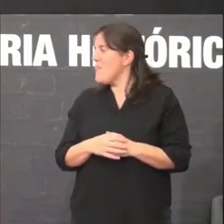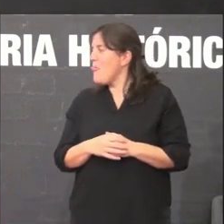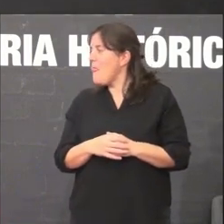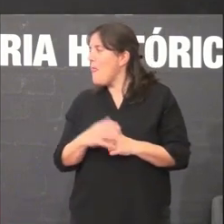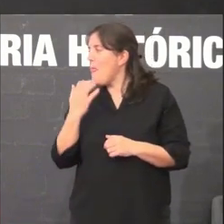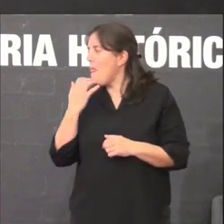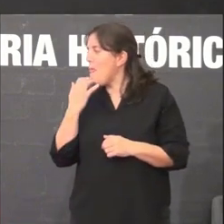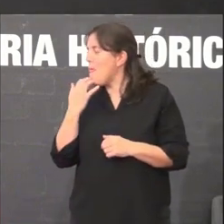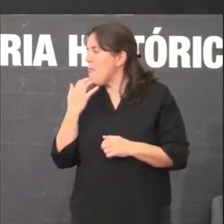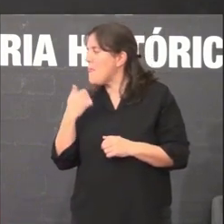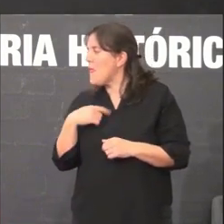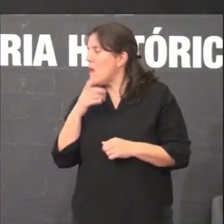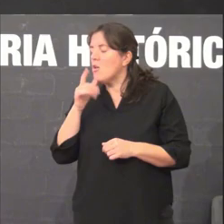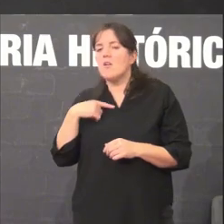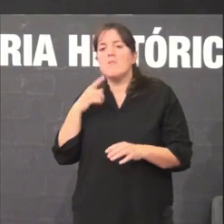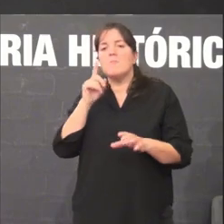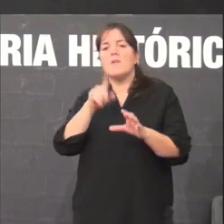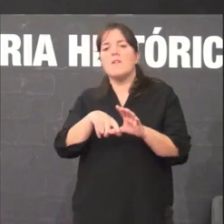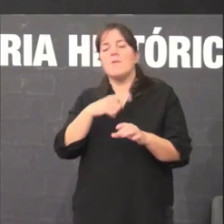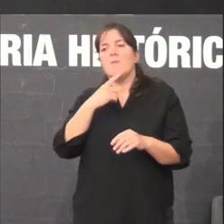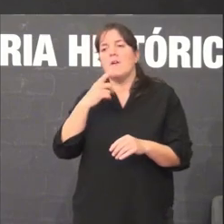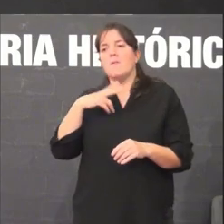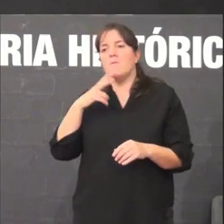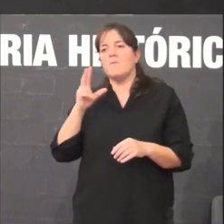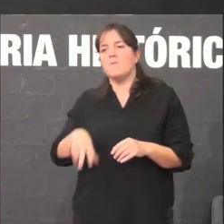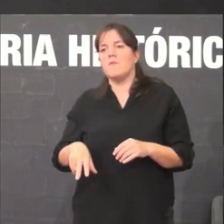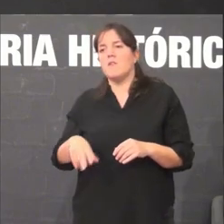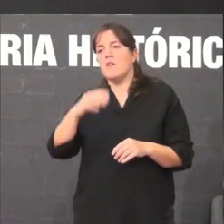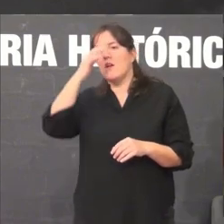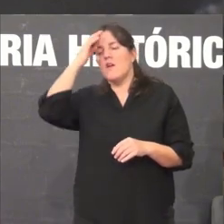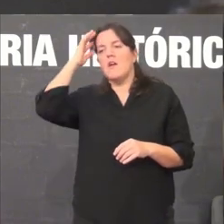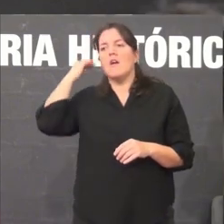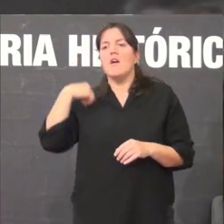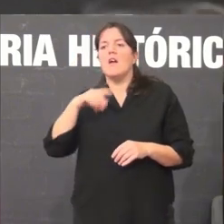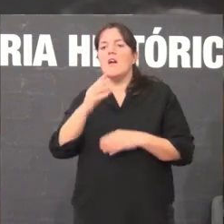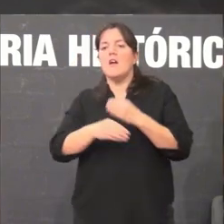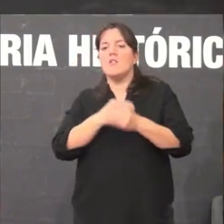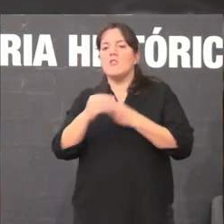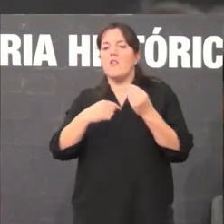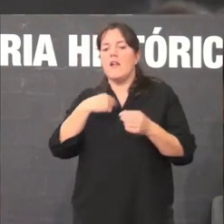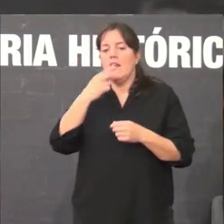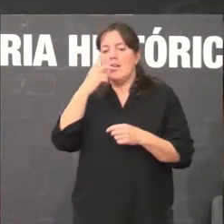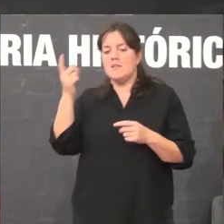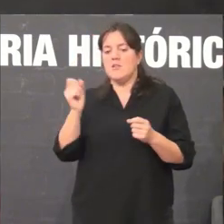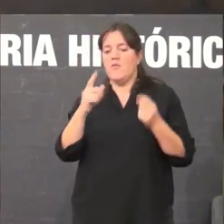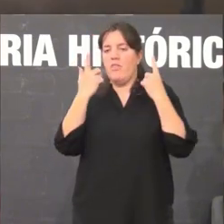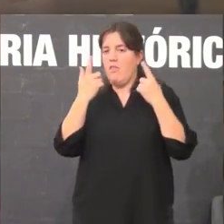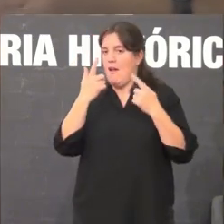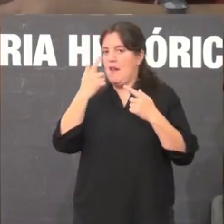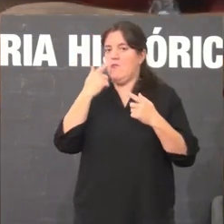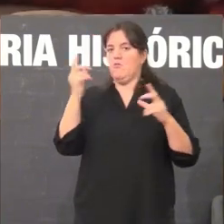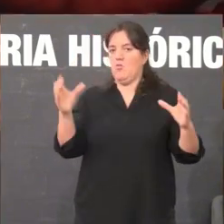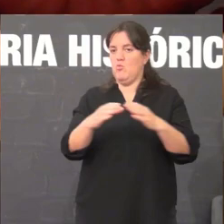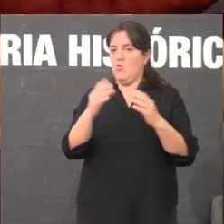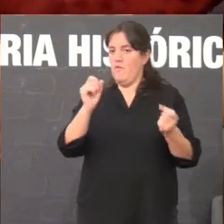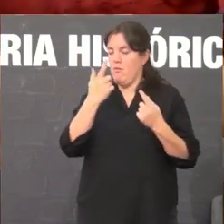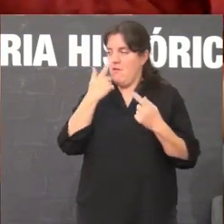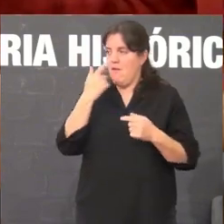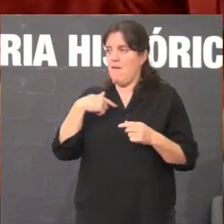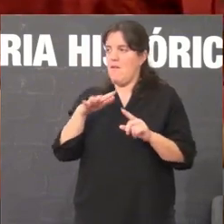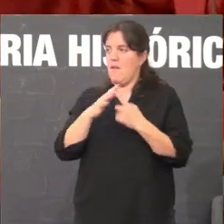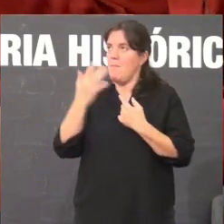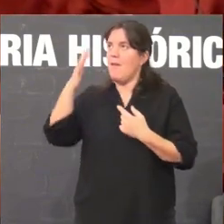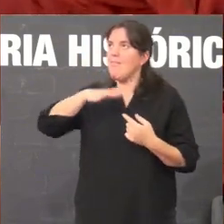as intervenções de populares em tudo que fosse comemorações oficiais e parlamentares, inclusivamente no